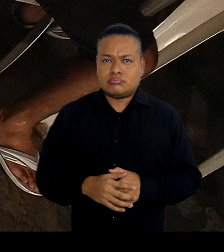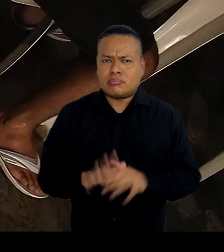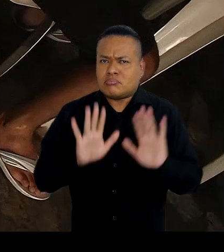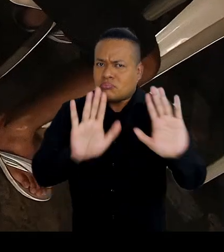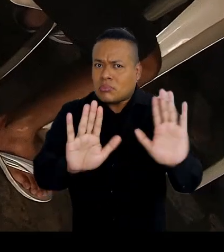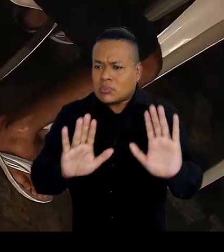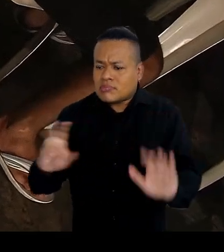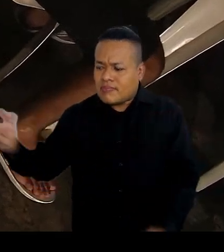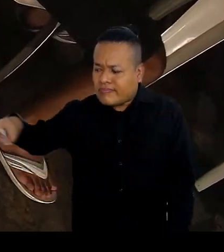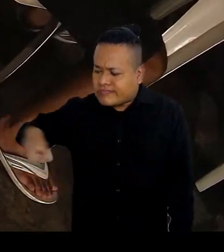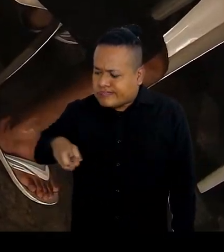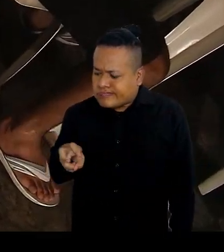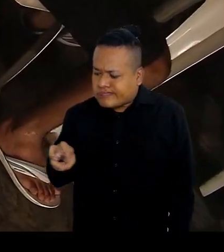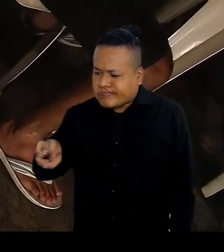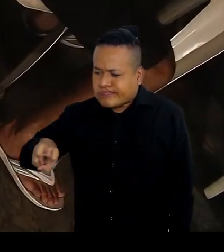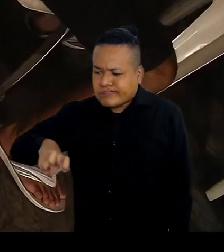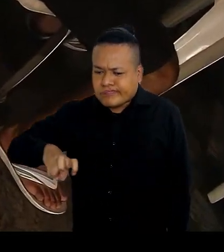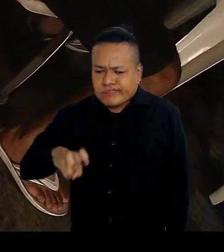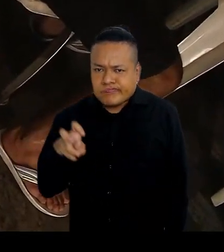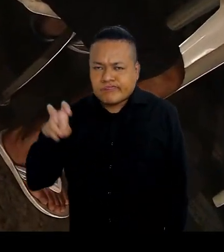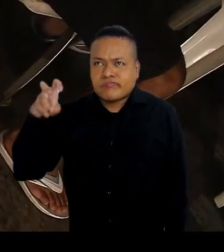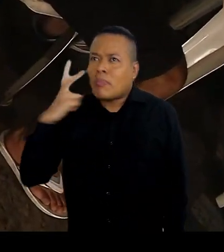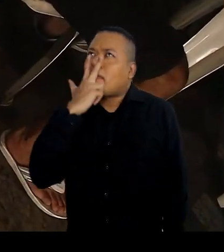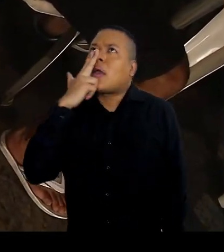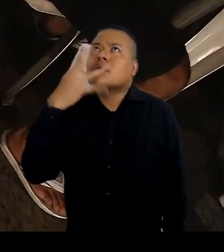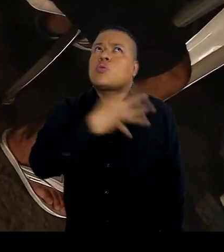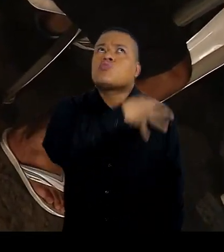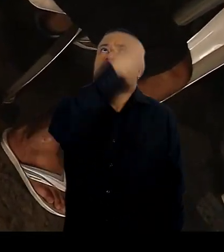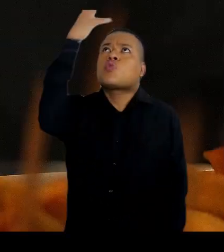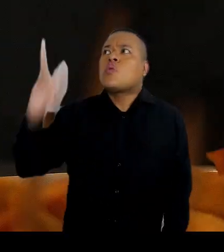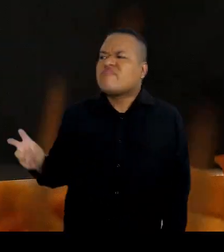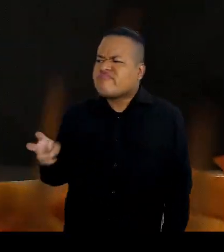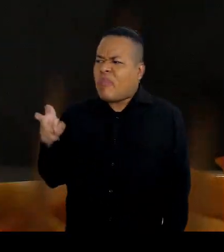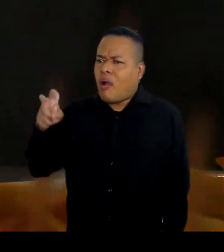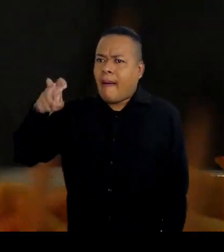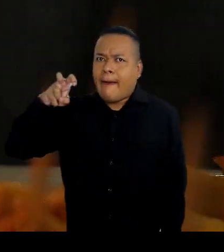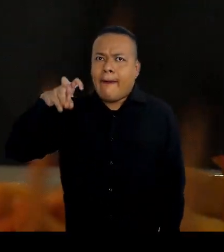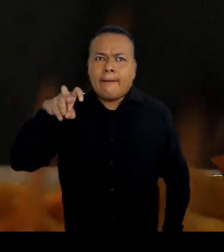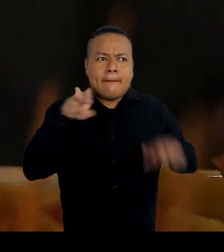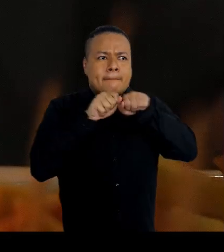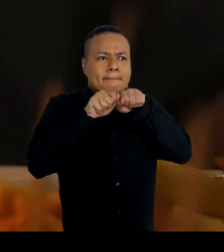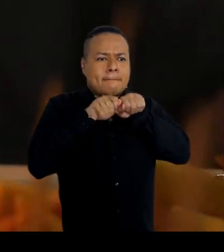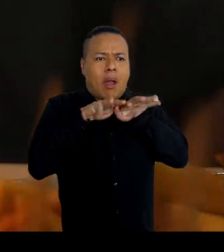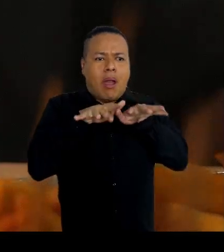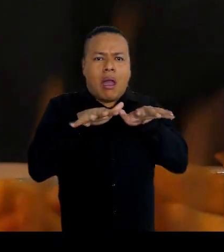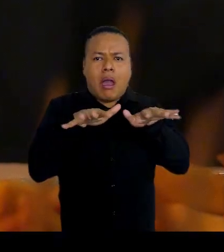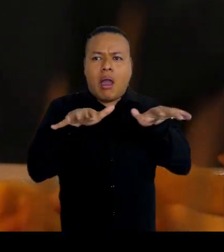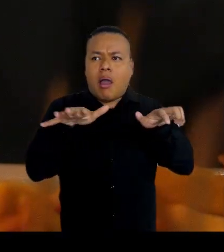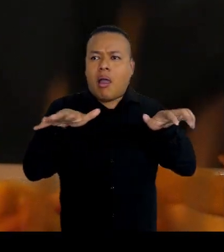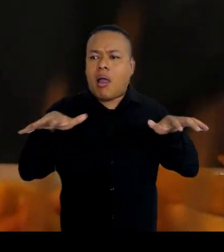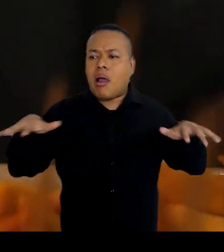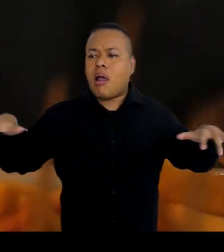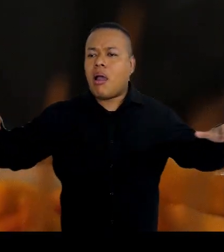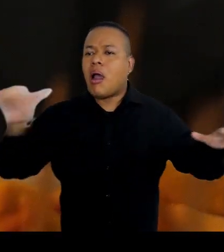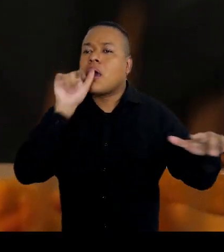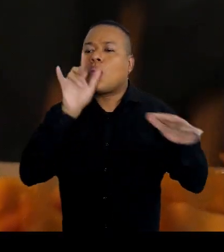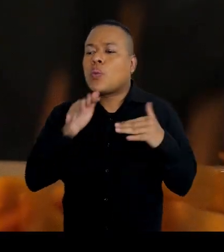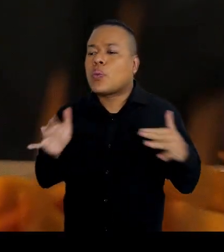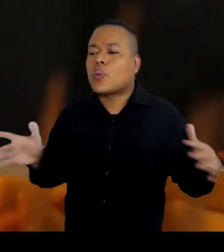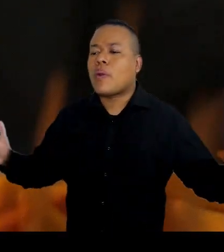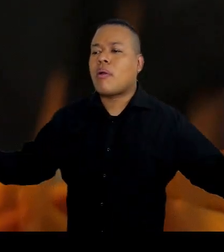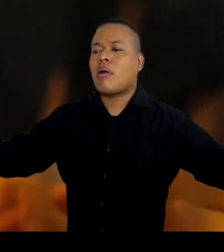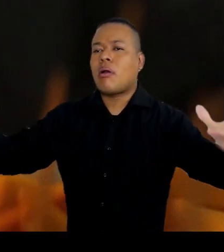Uma cobra do tamanho do arco-íris espalhou essa gente pelas margens do rio.